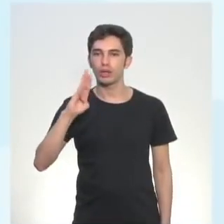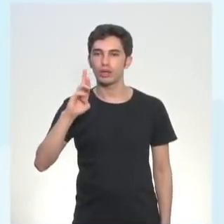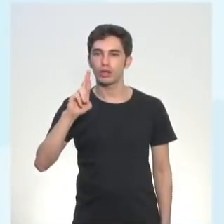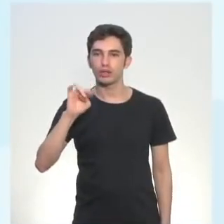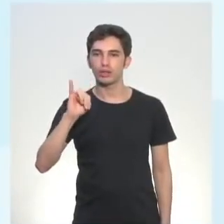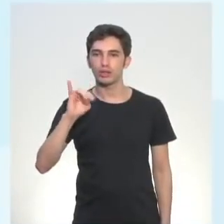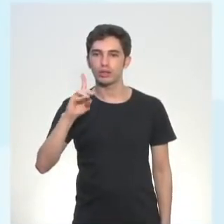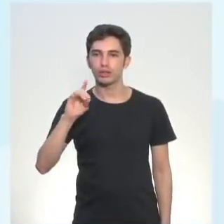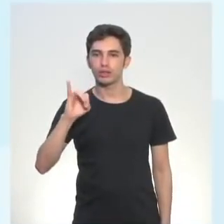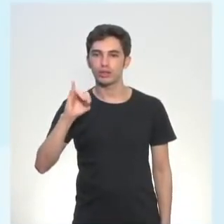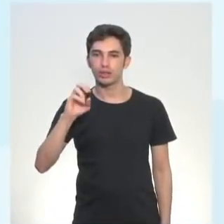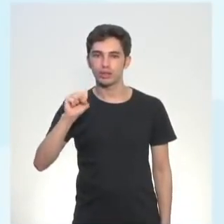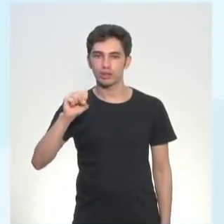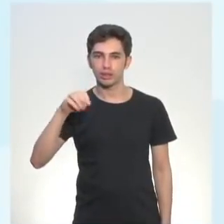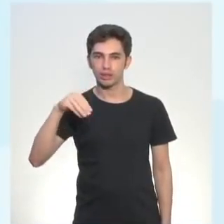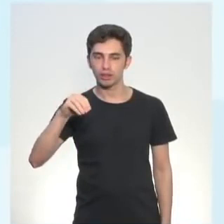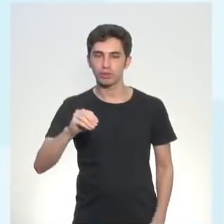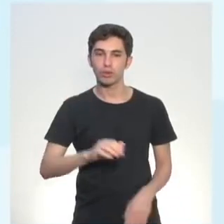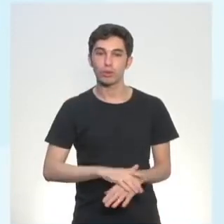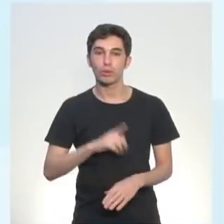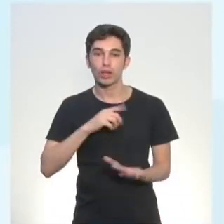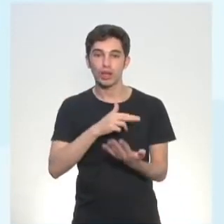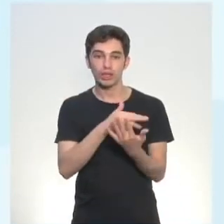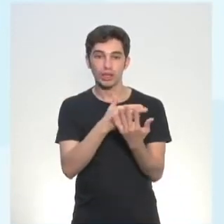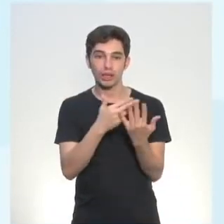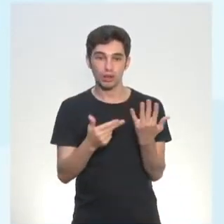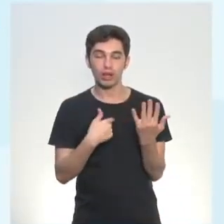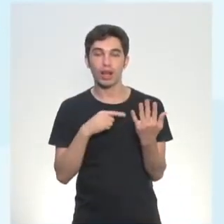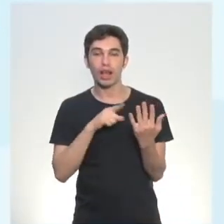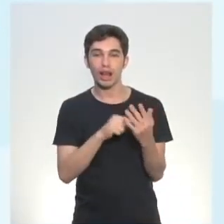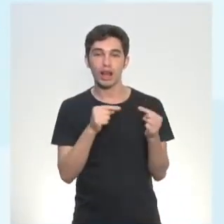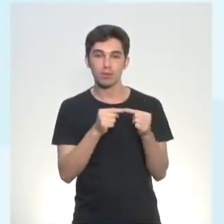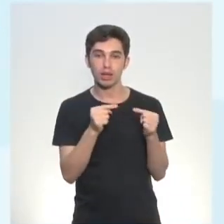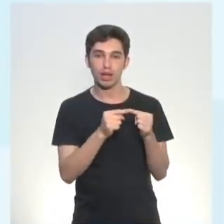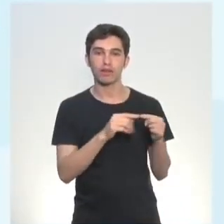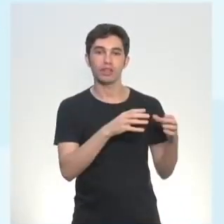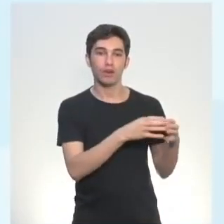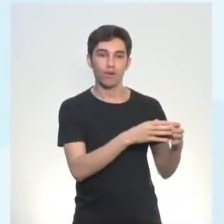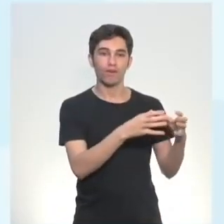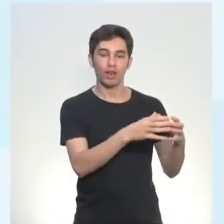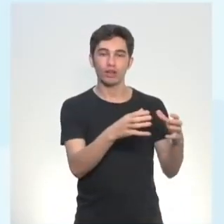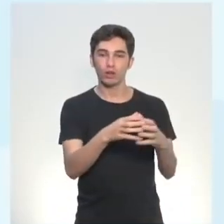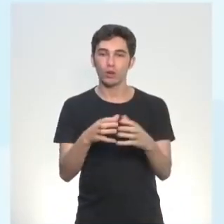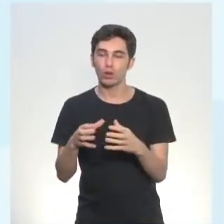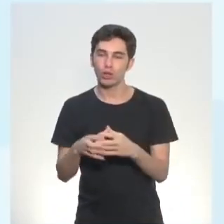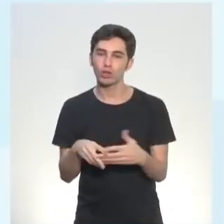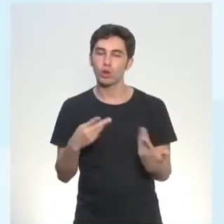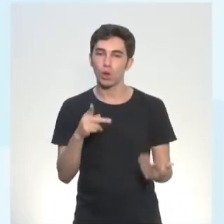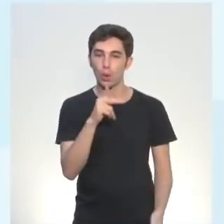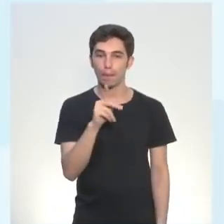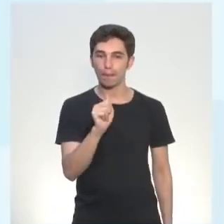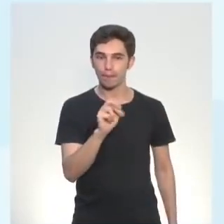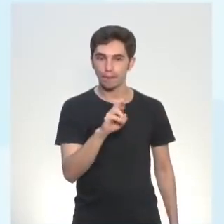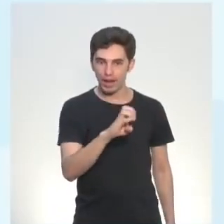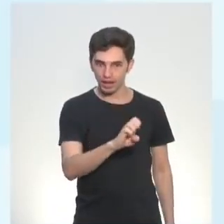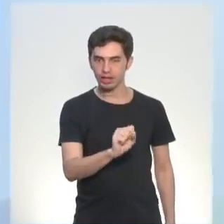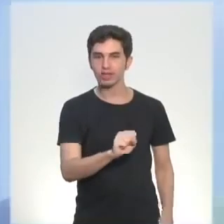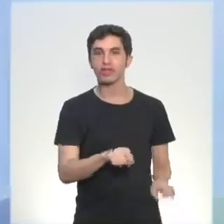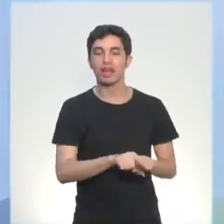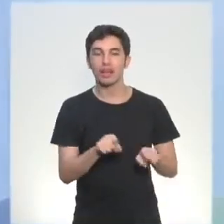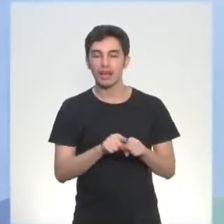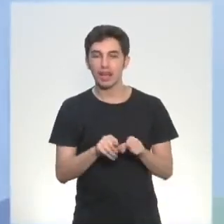impares. E esses fatores, eles se separavam durante a formação dos gametas, ocorrendo, então, em dose simples,